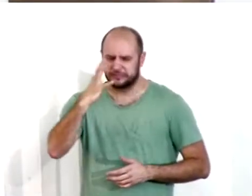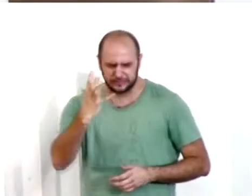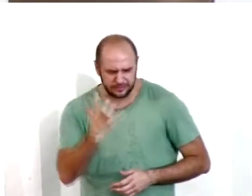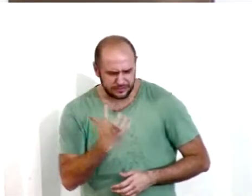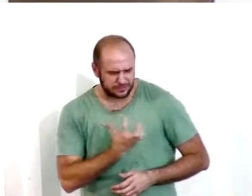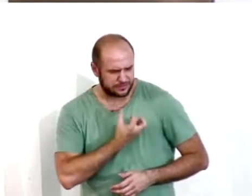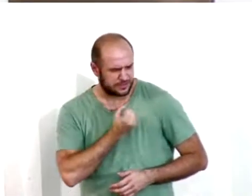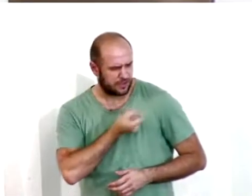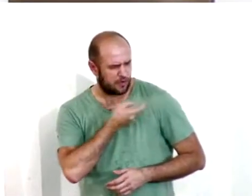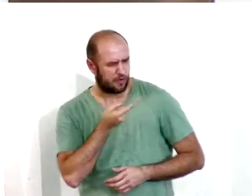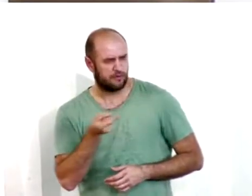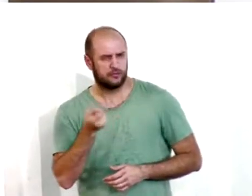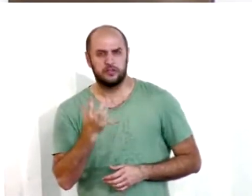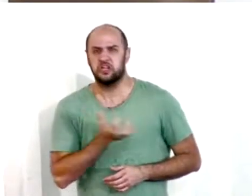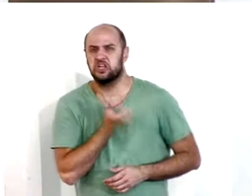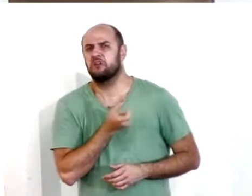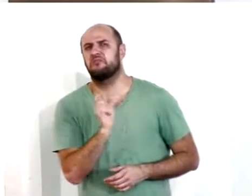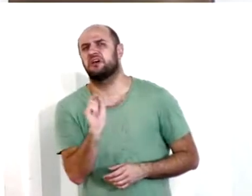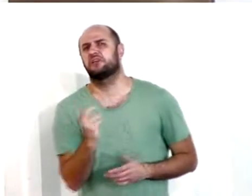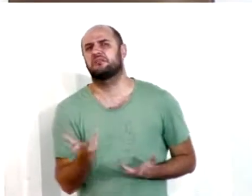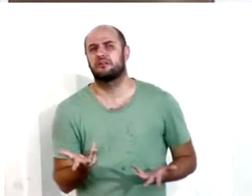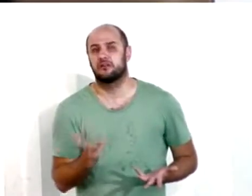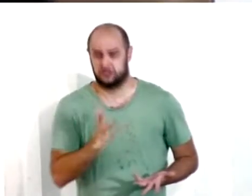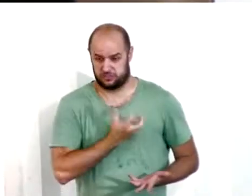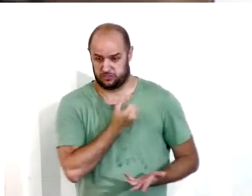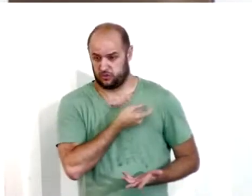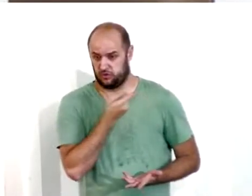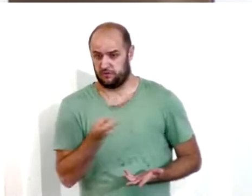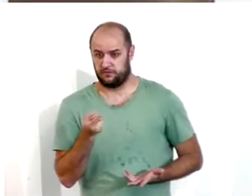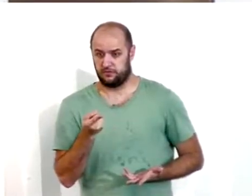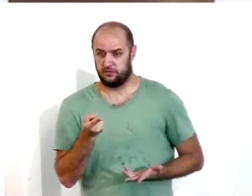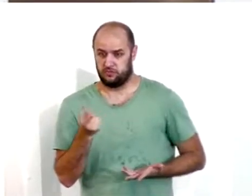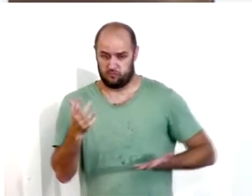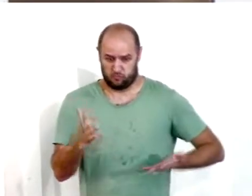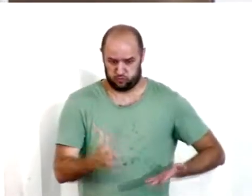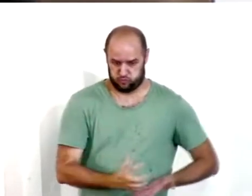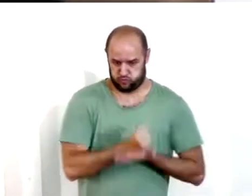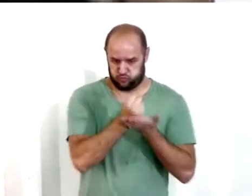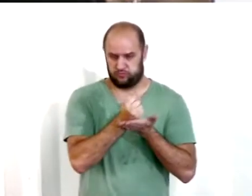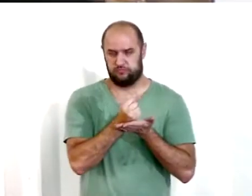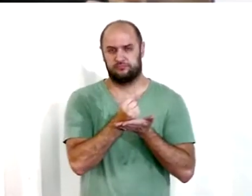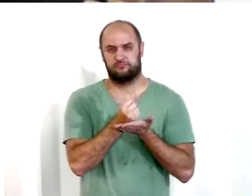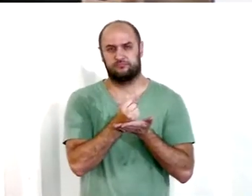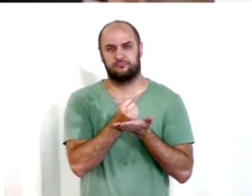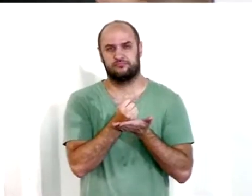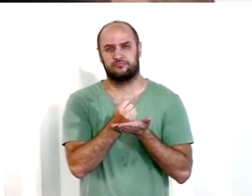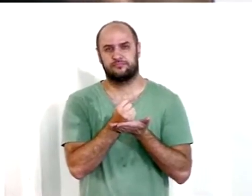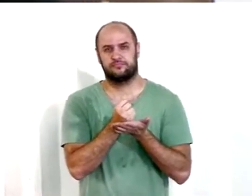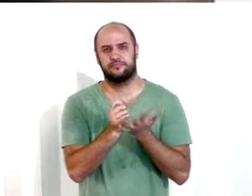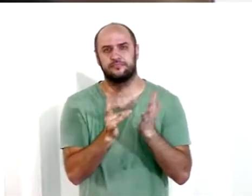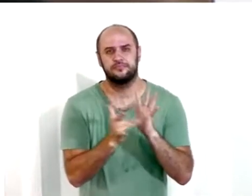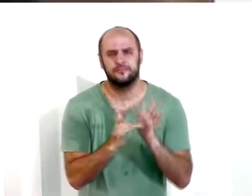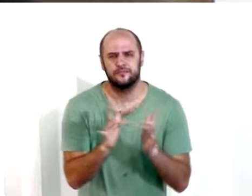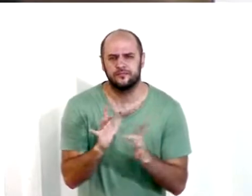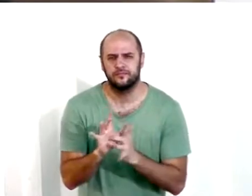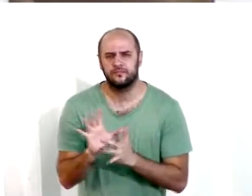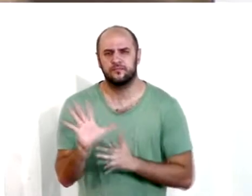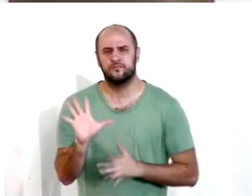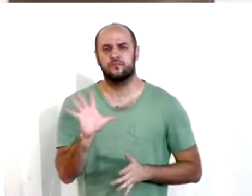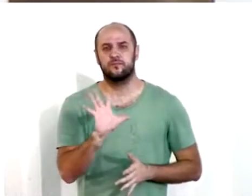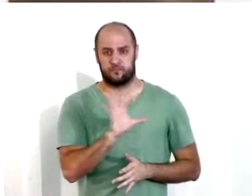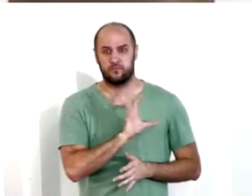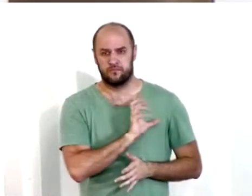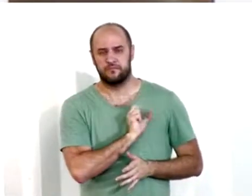redenção. O que é a redenção? A redenção é resgate. Cristo, em amor,